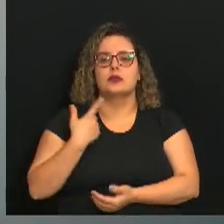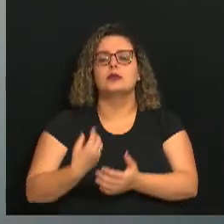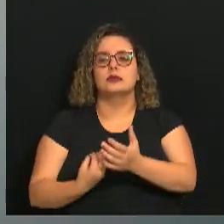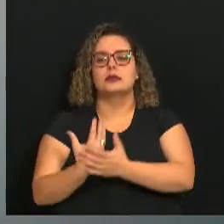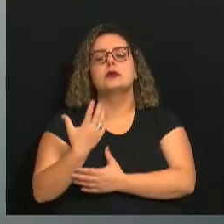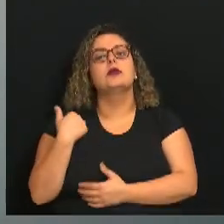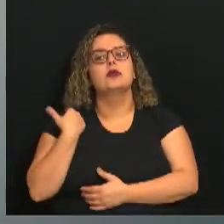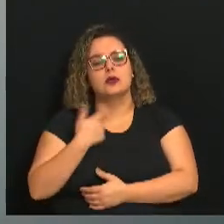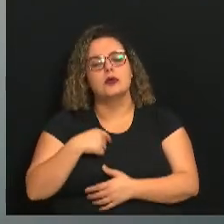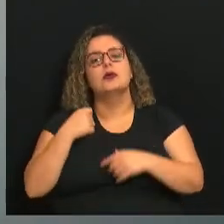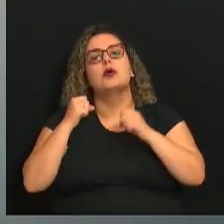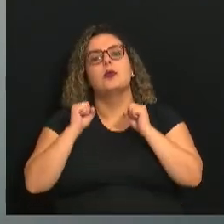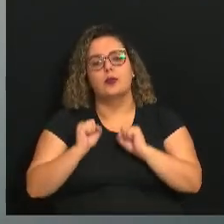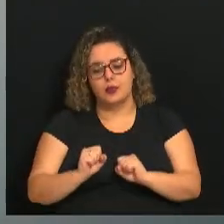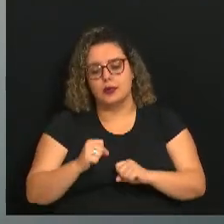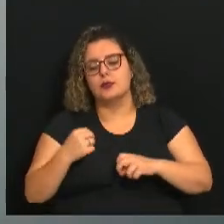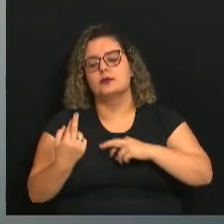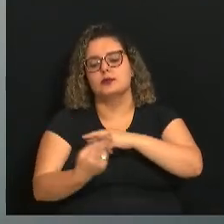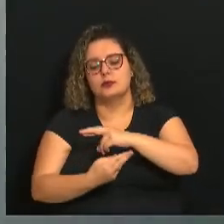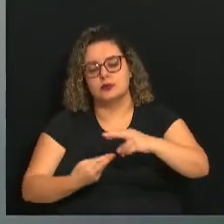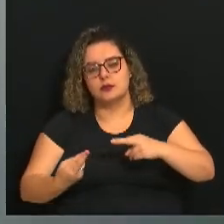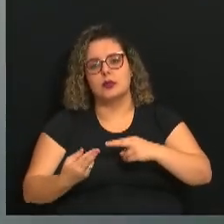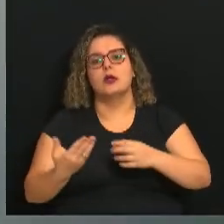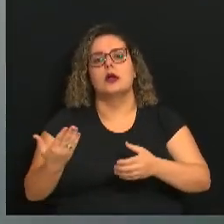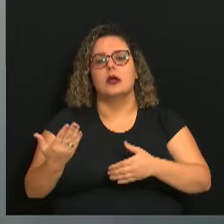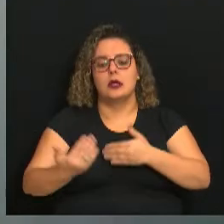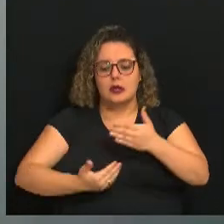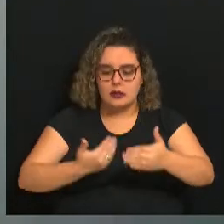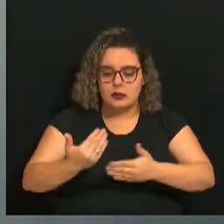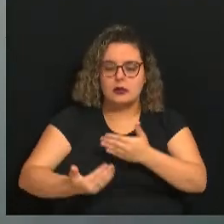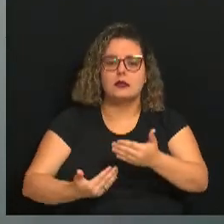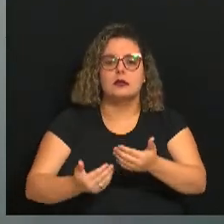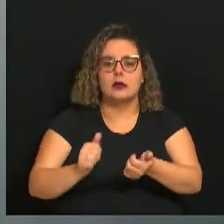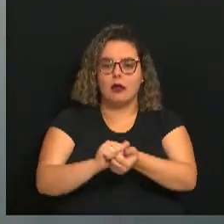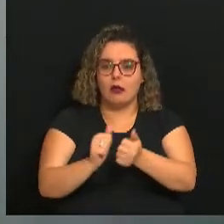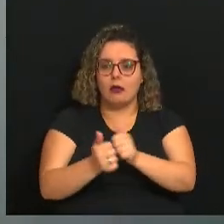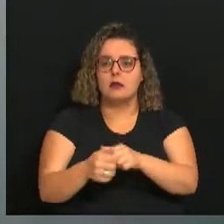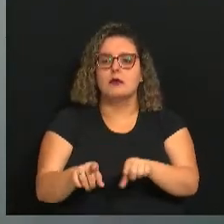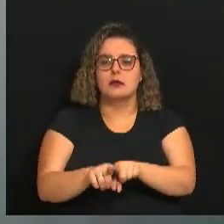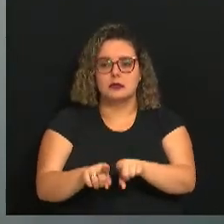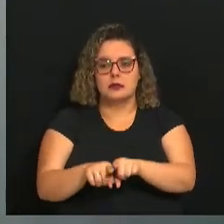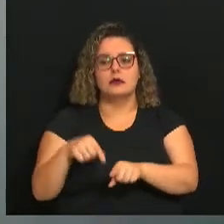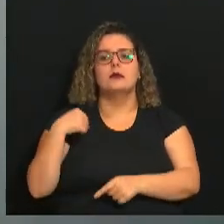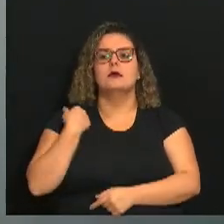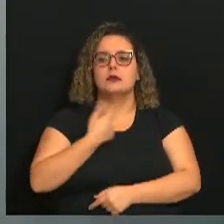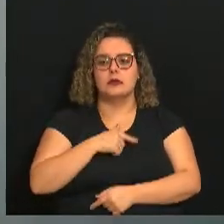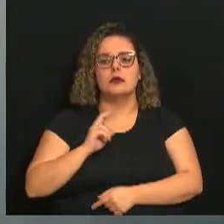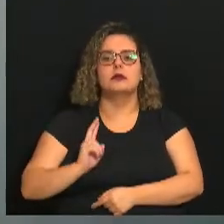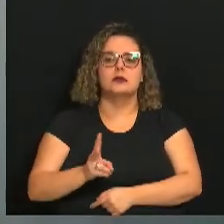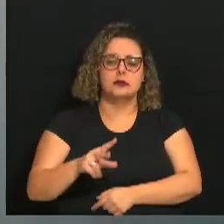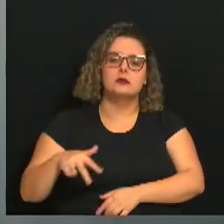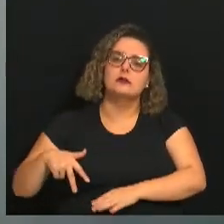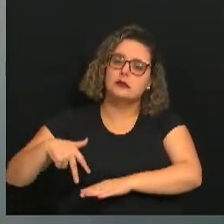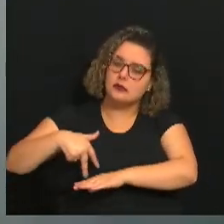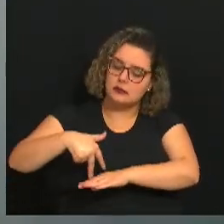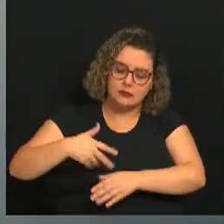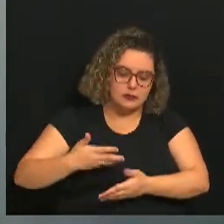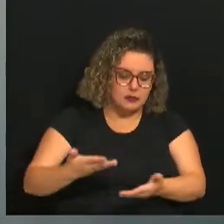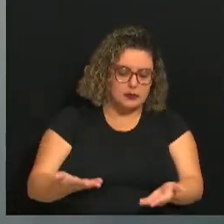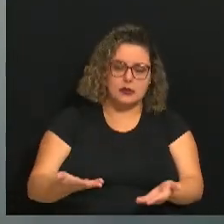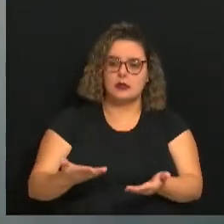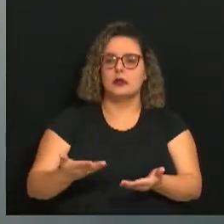fazendo sim, tá? A gente vai estar trabalhando em cima disso. E, ademais, a gente vai sempre se colocar à disposição aqui na